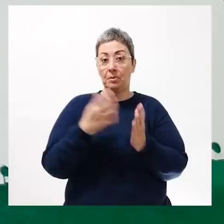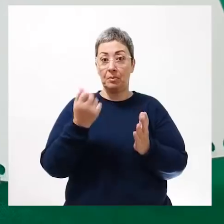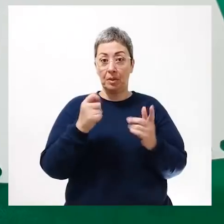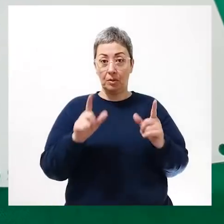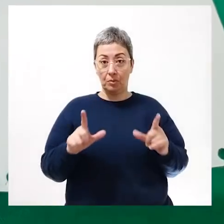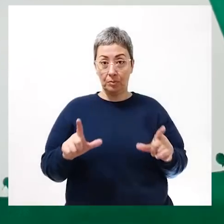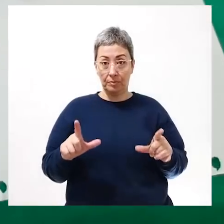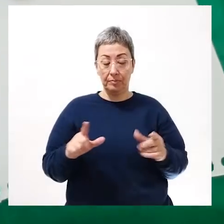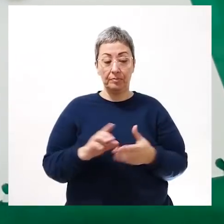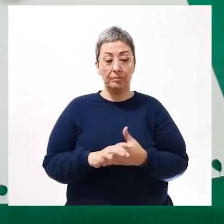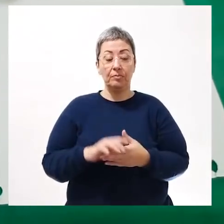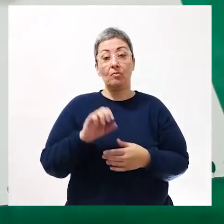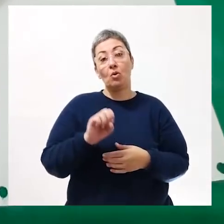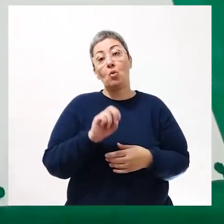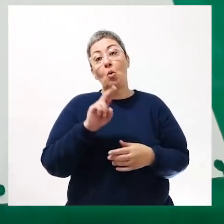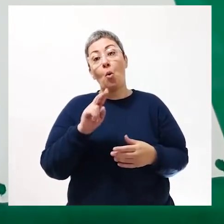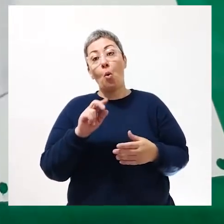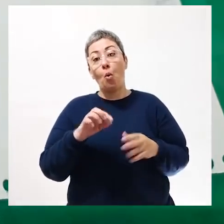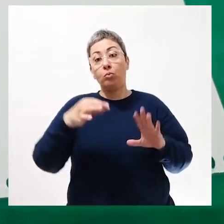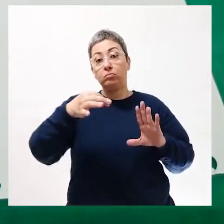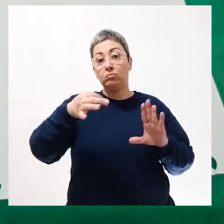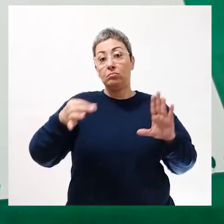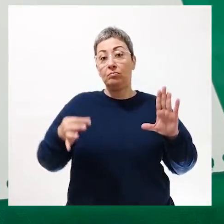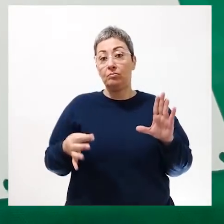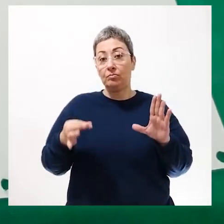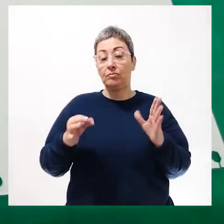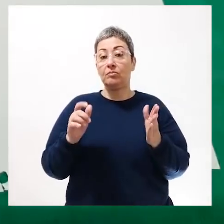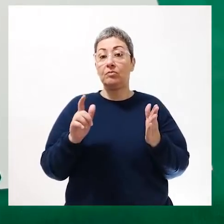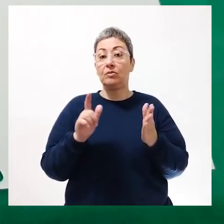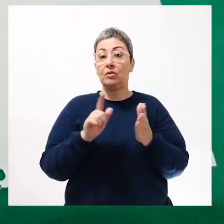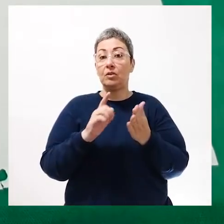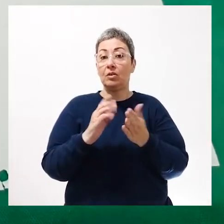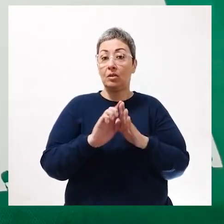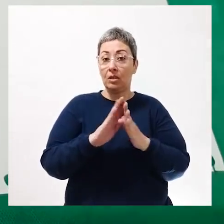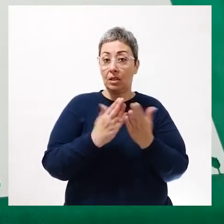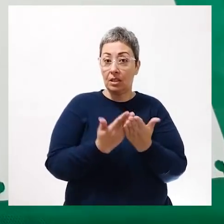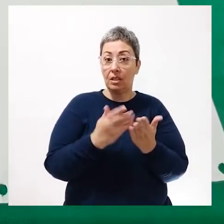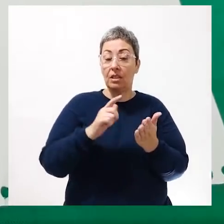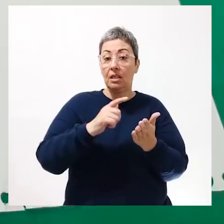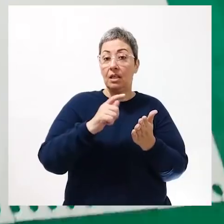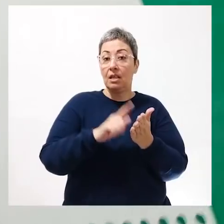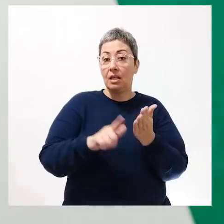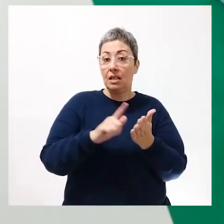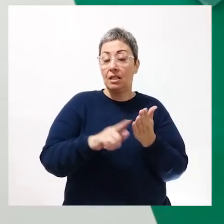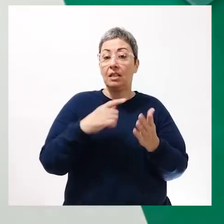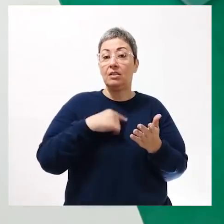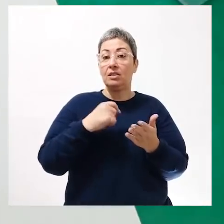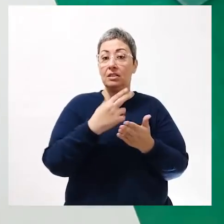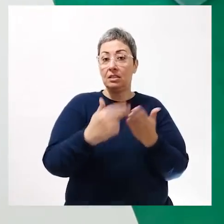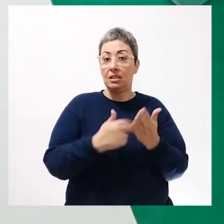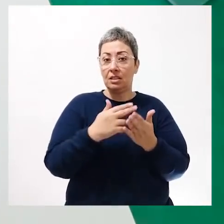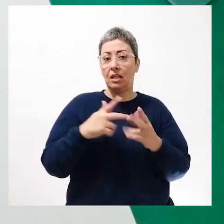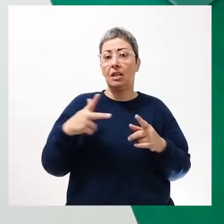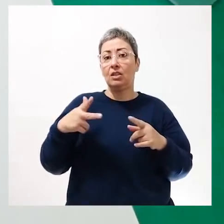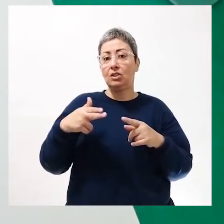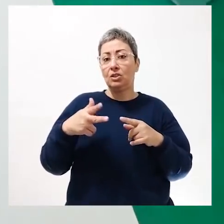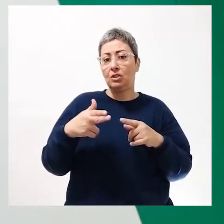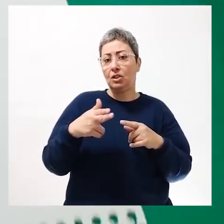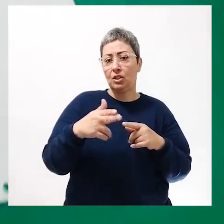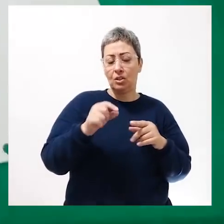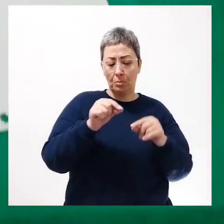Papel sulfite ou folha do caderno de desenho. A tesoura aqui é só